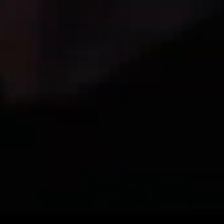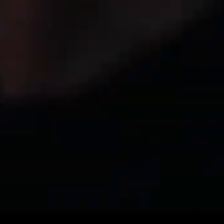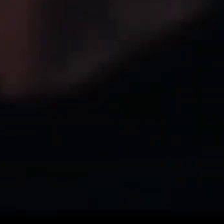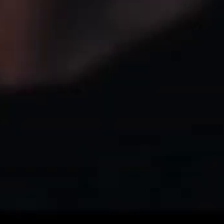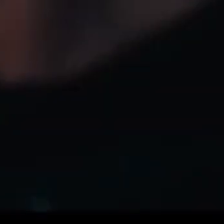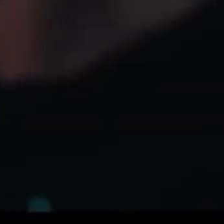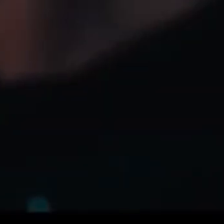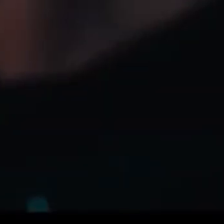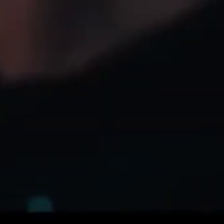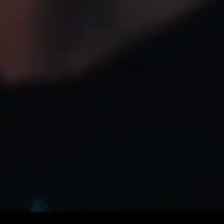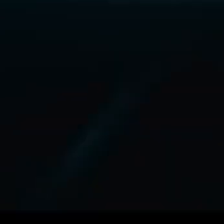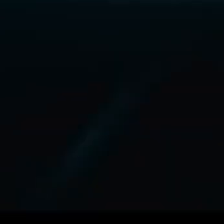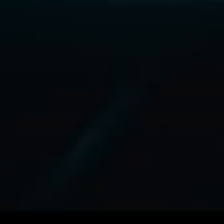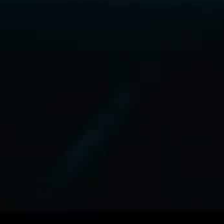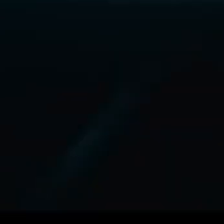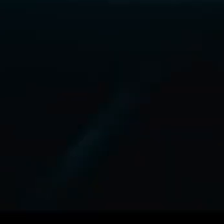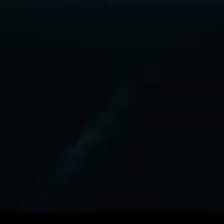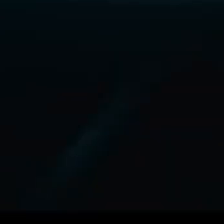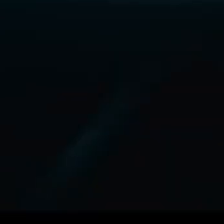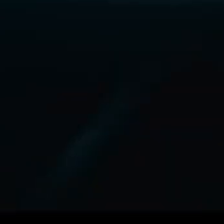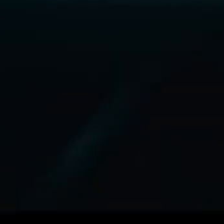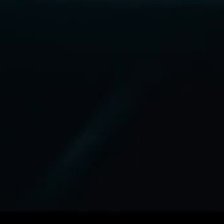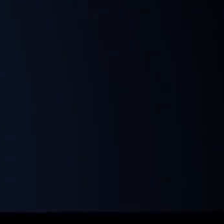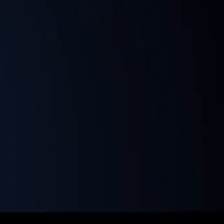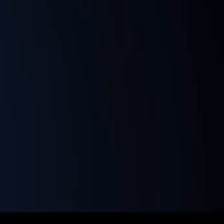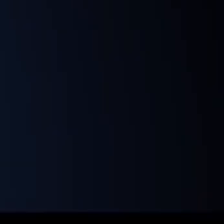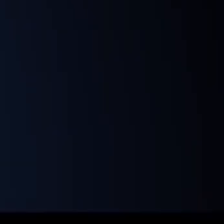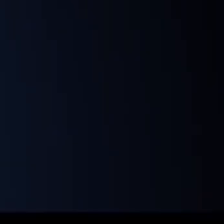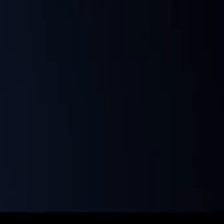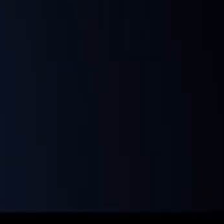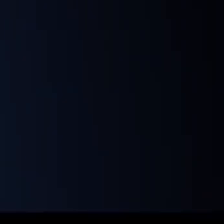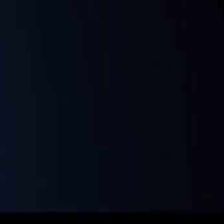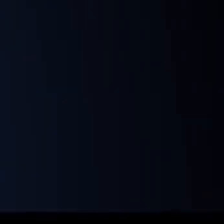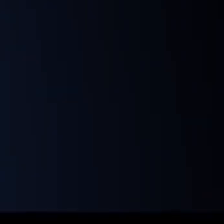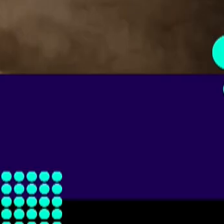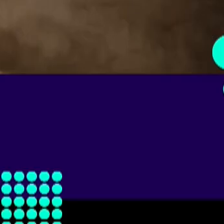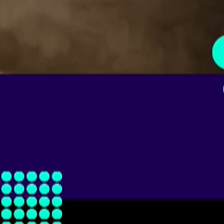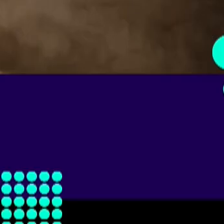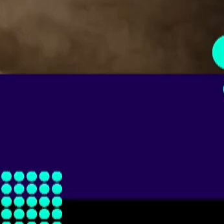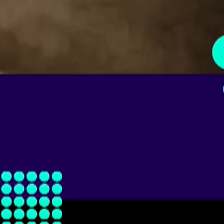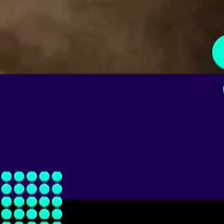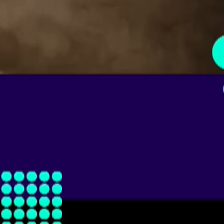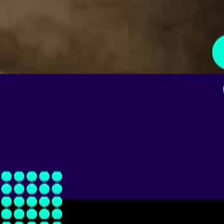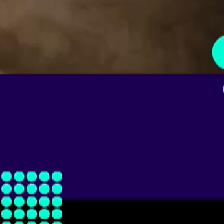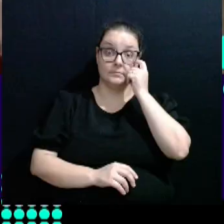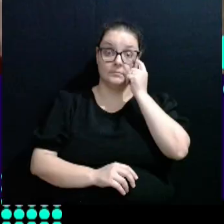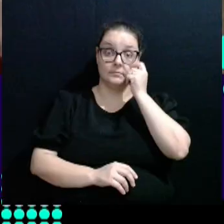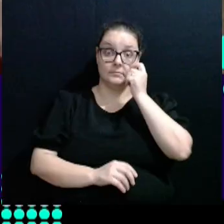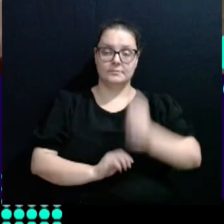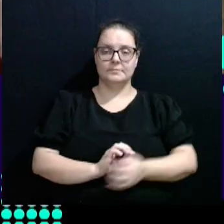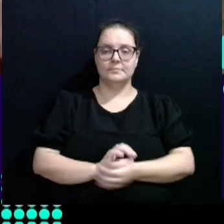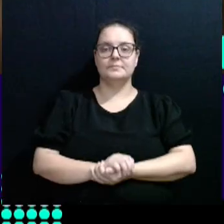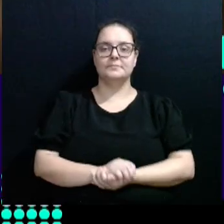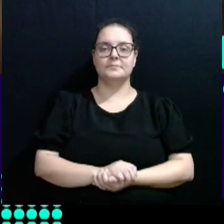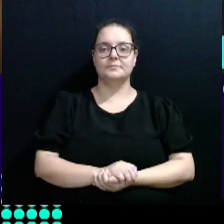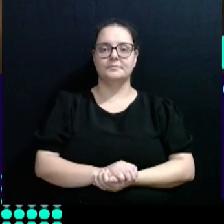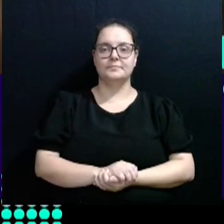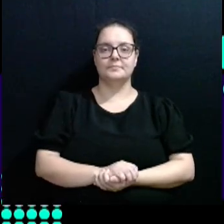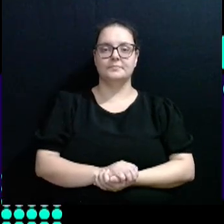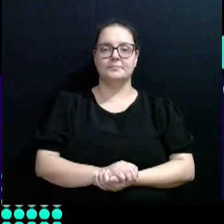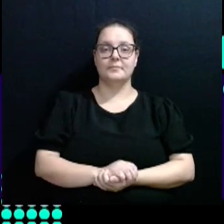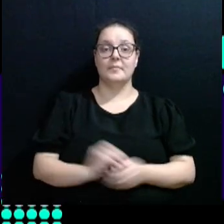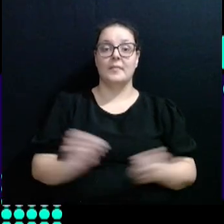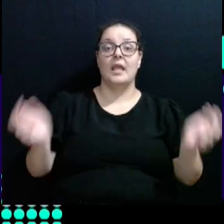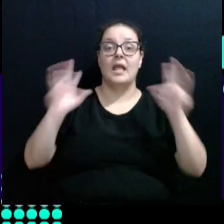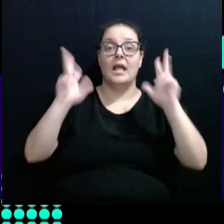Are you good? Are you ready? Real huge, baby. A alerta apocalipse. O veterano